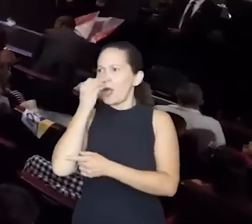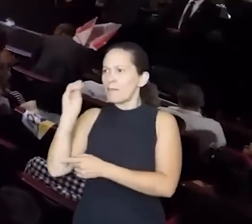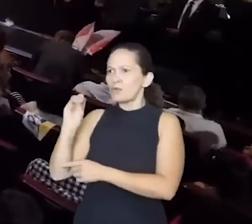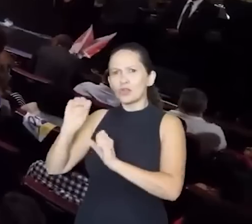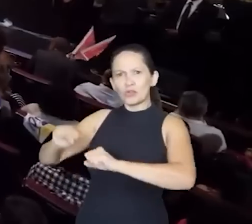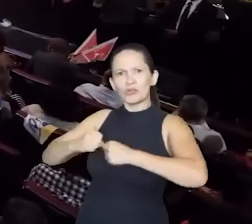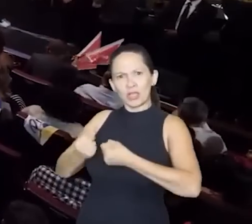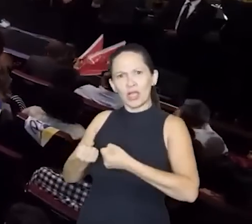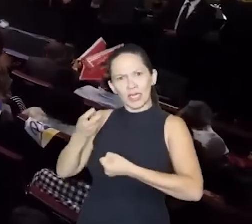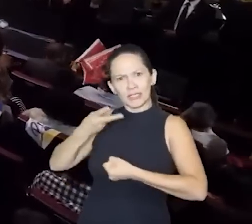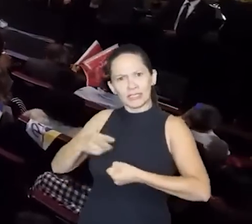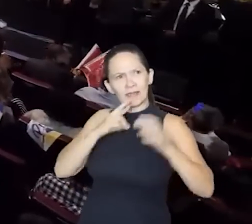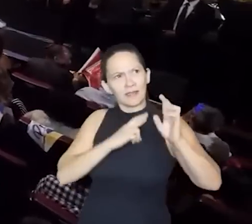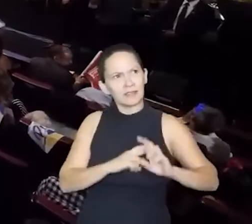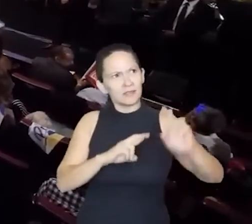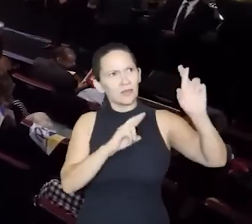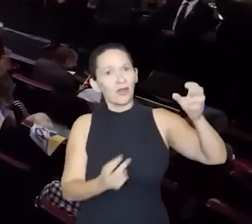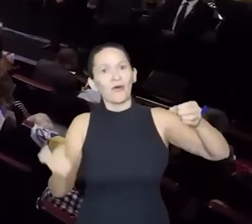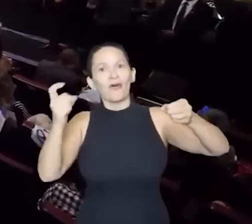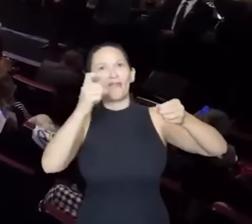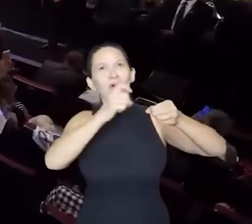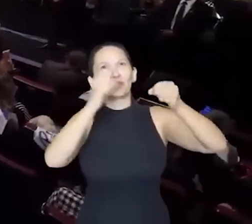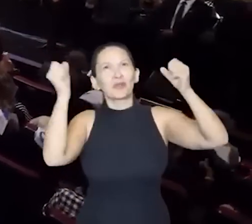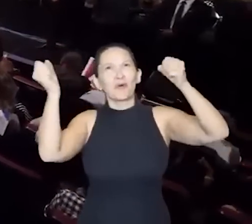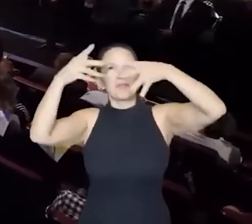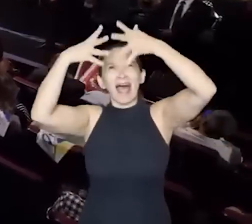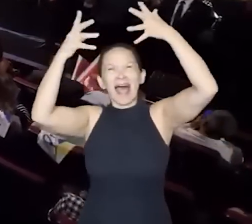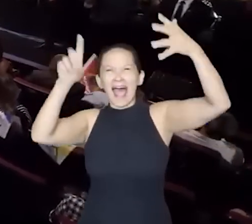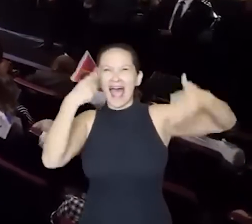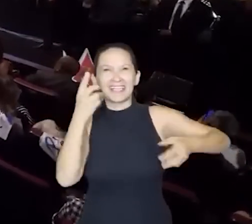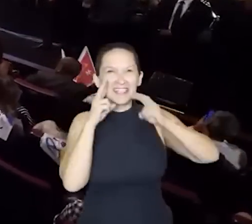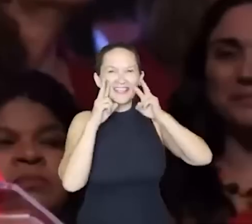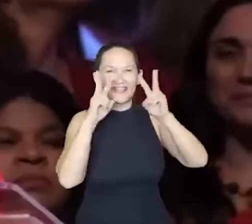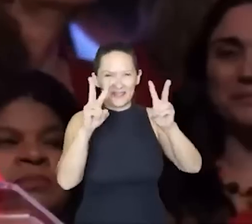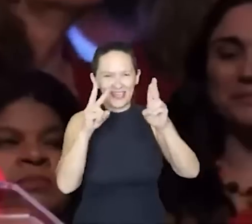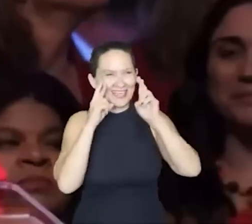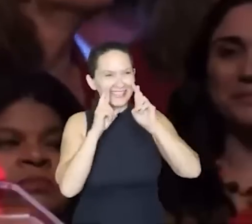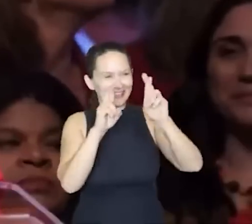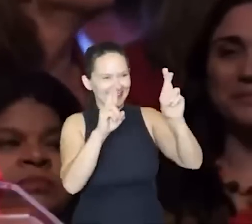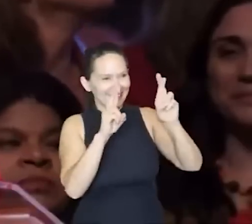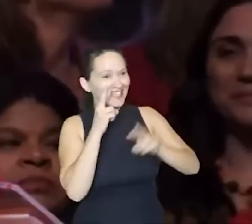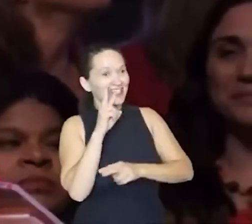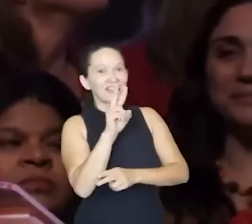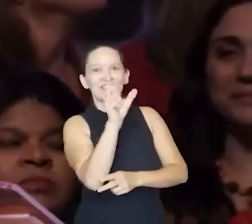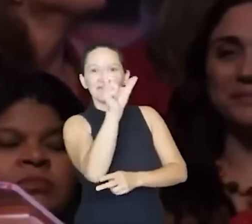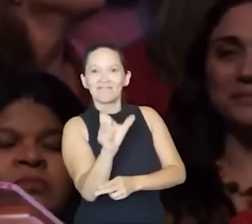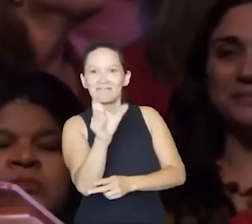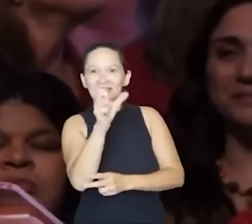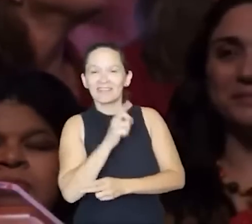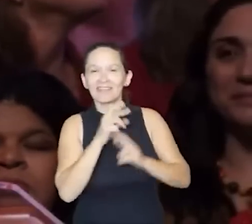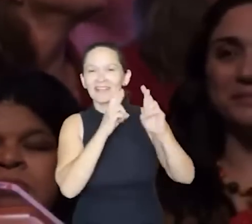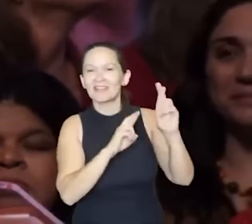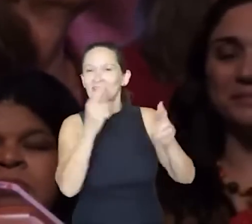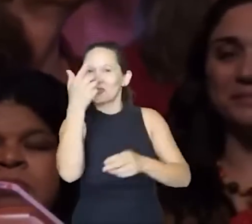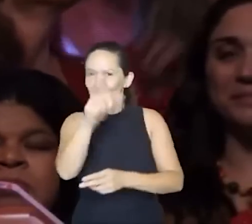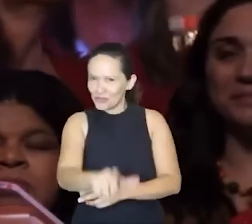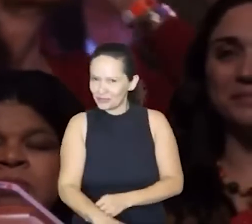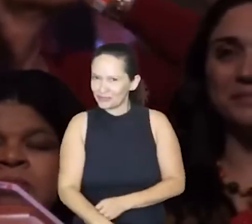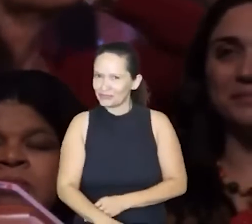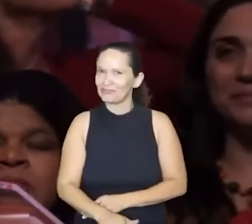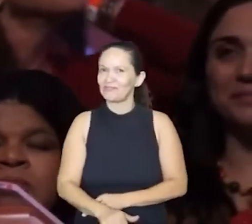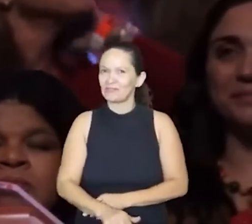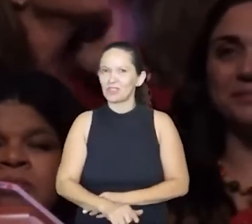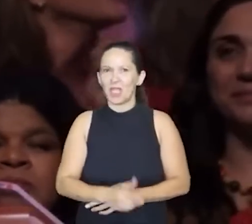a esperança voltou a brilhar nos nossos olhos e nos olhos de nossa gente, no momento em que o espectro do